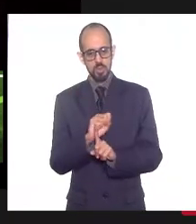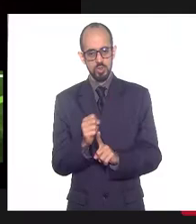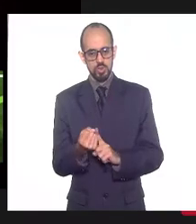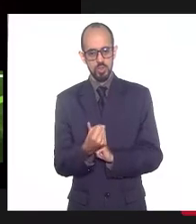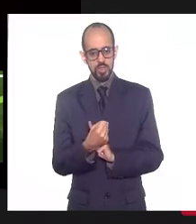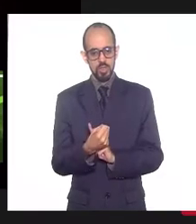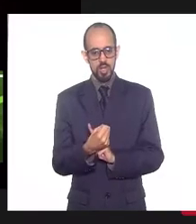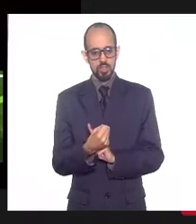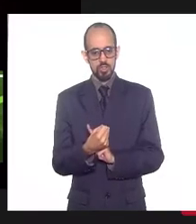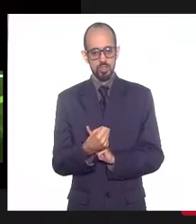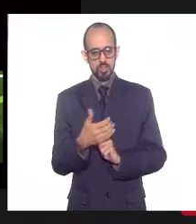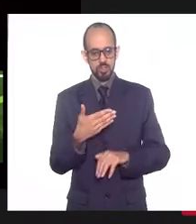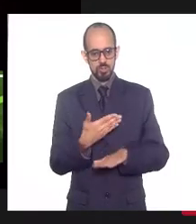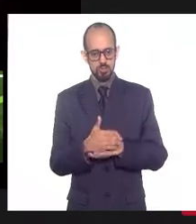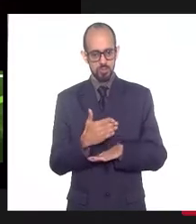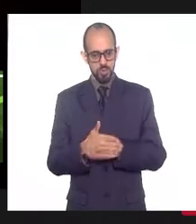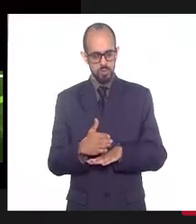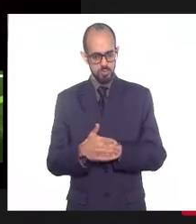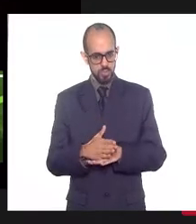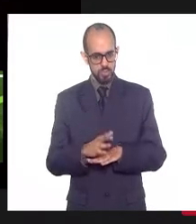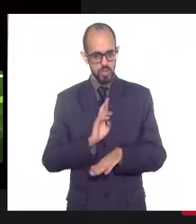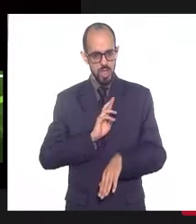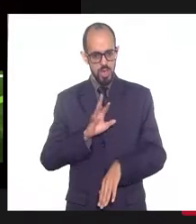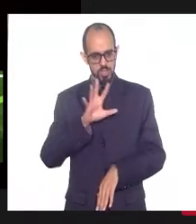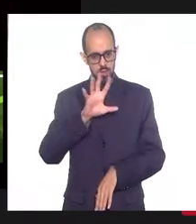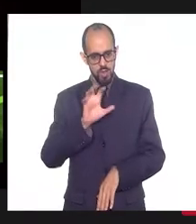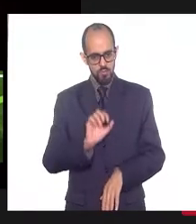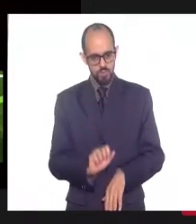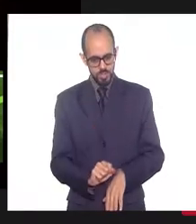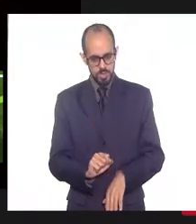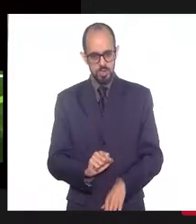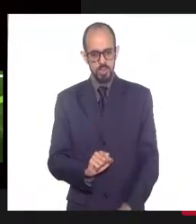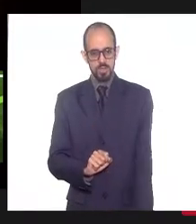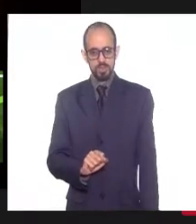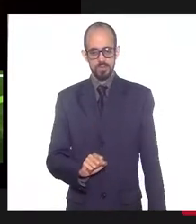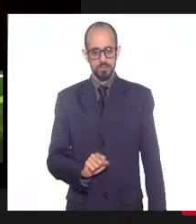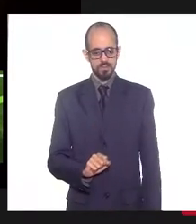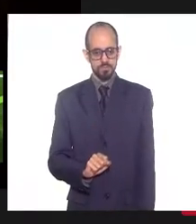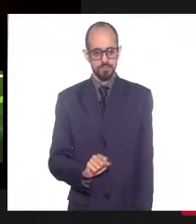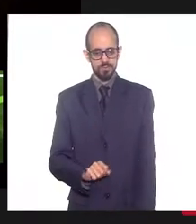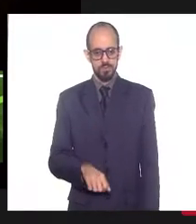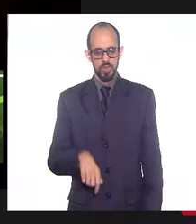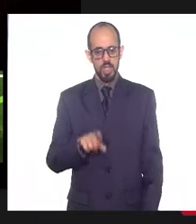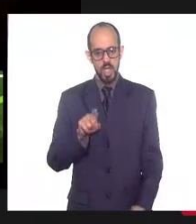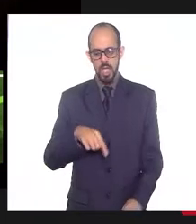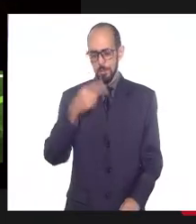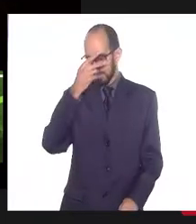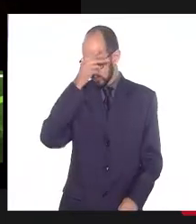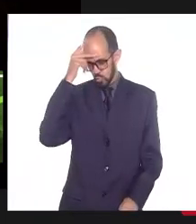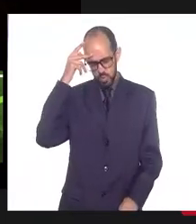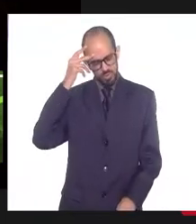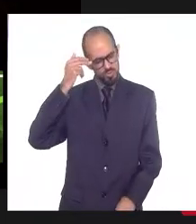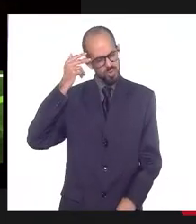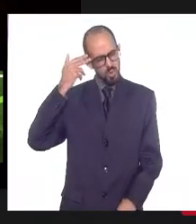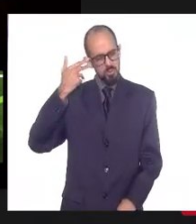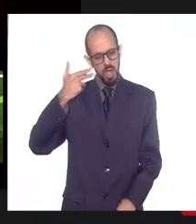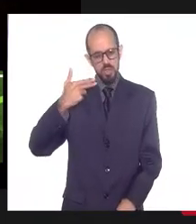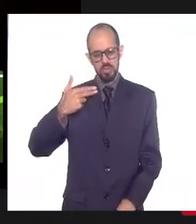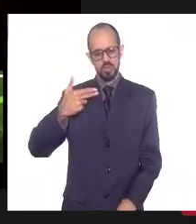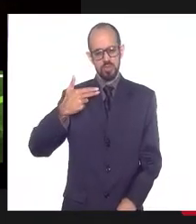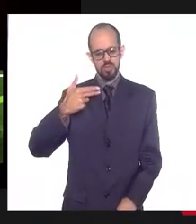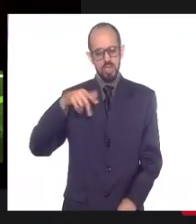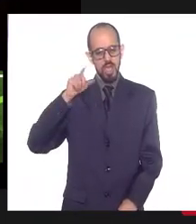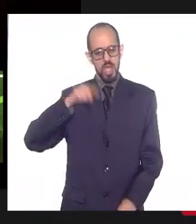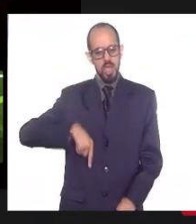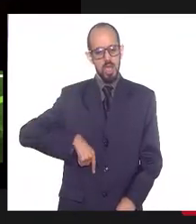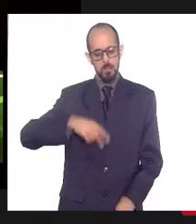os praticantes de matriz africana, das religiões de matriz africana, são pessoas comuns, são pessoas